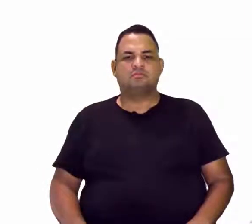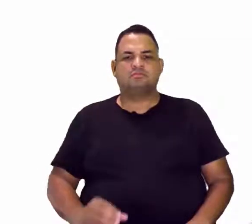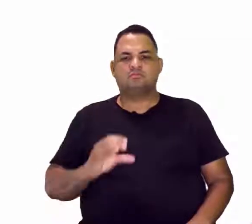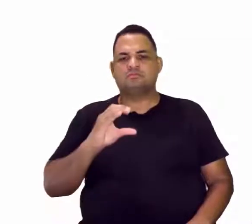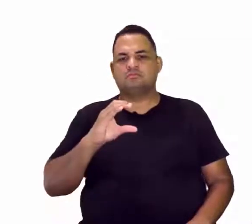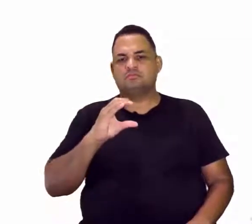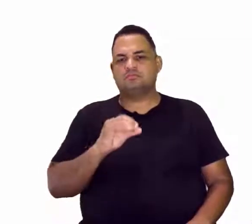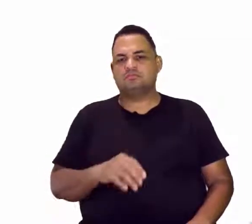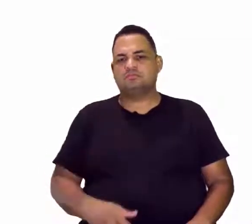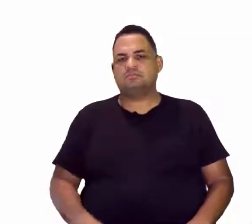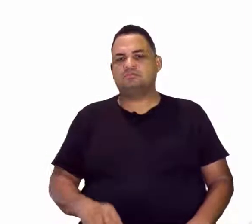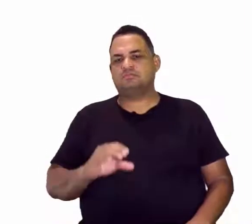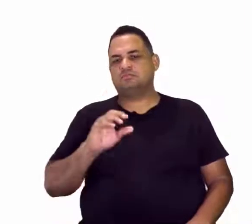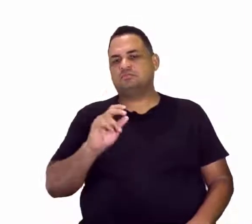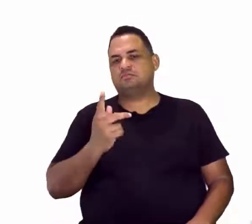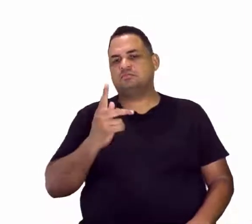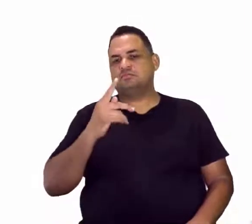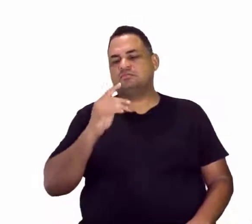CH3,